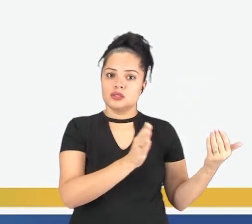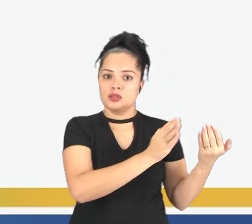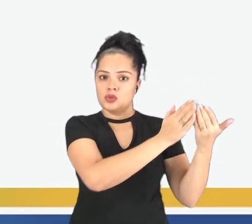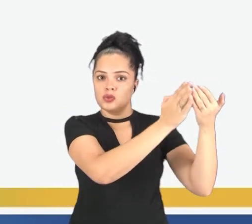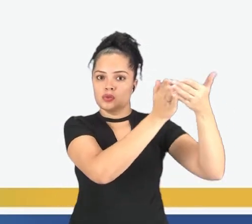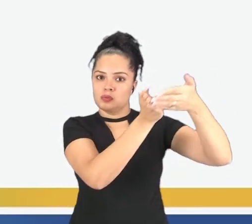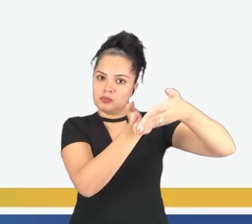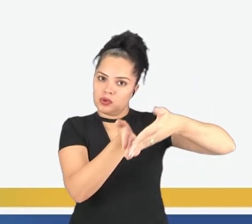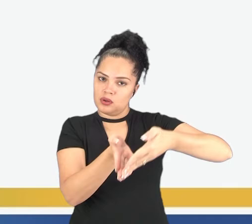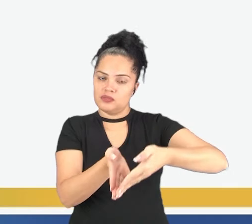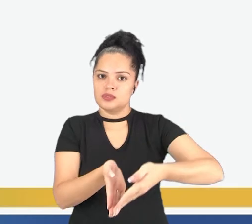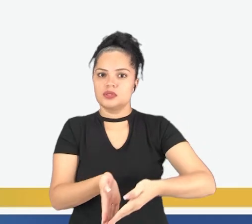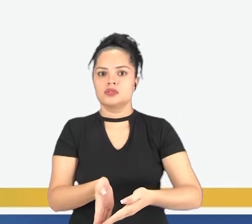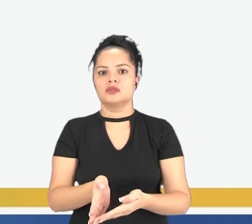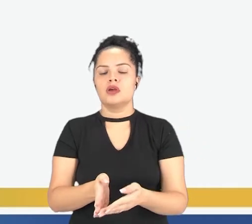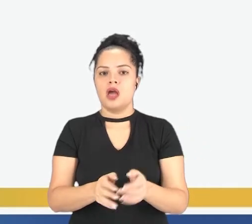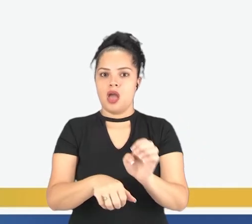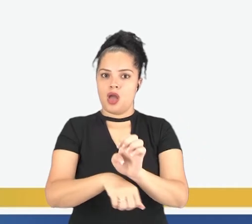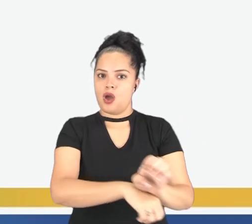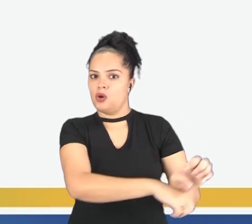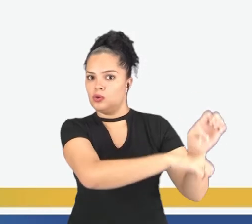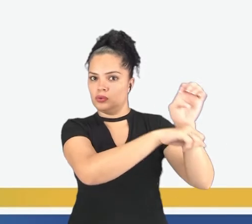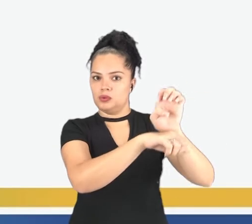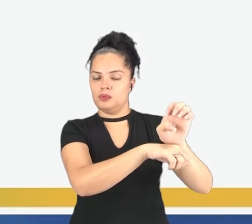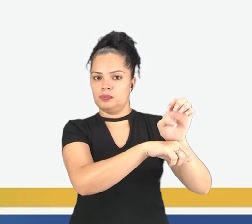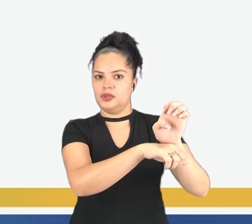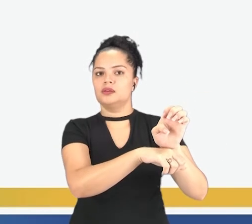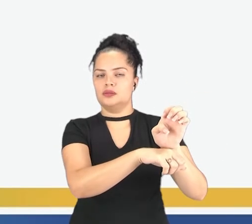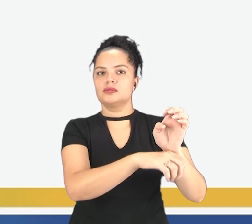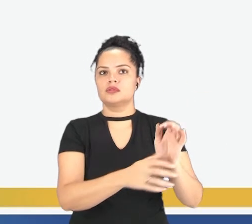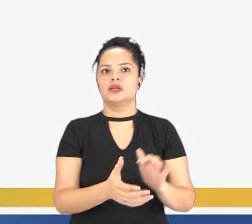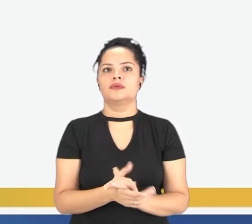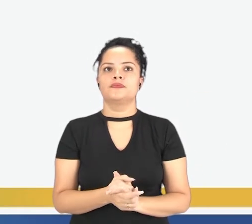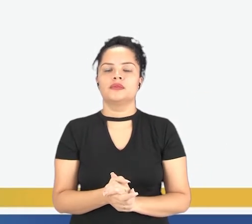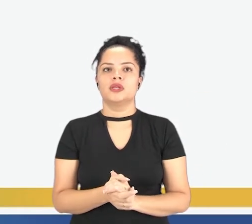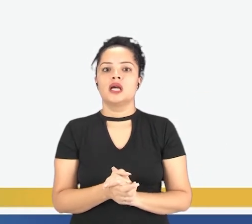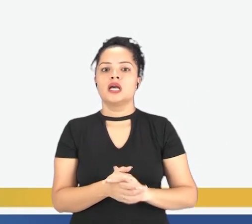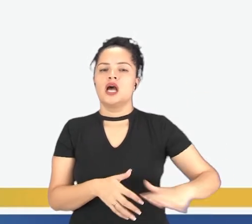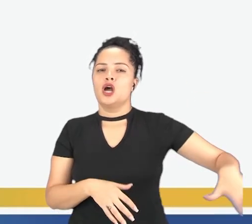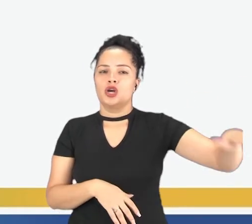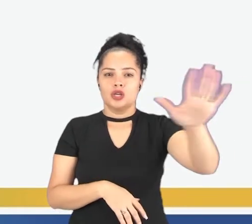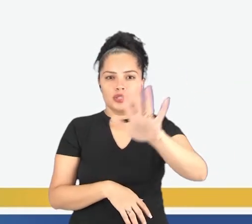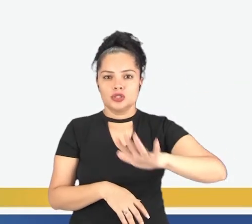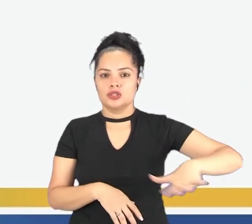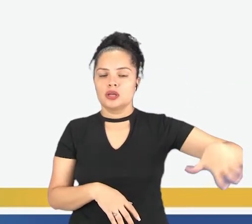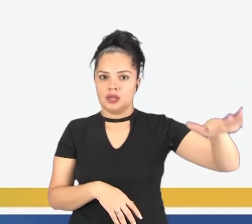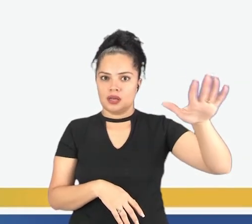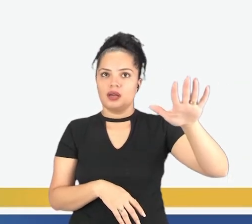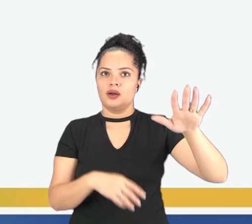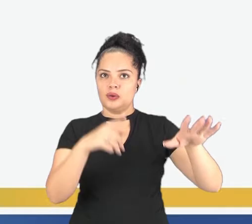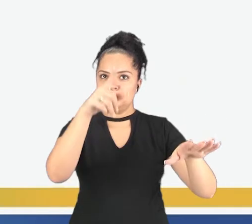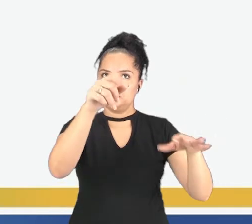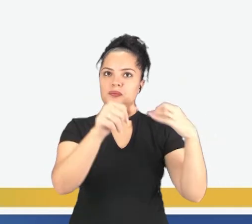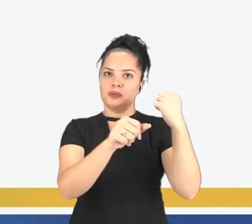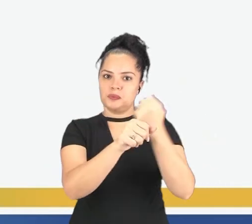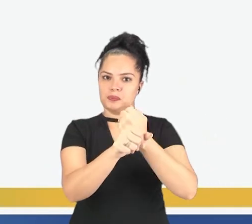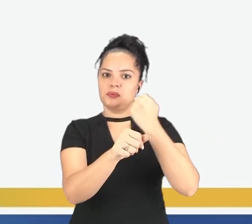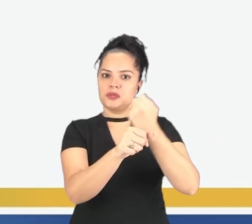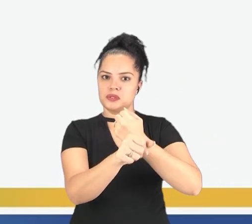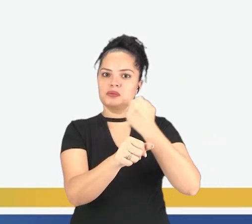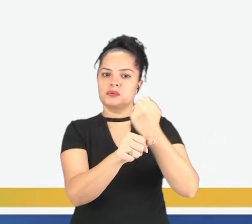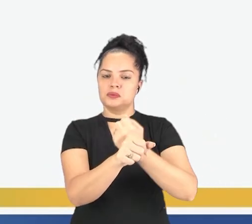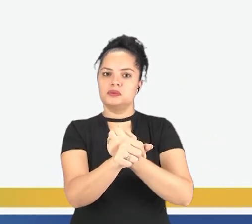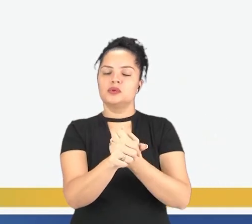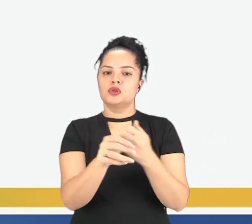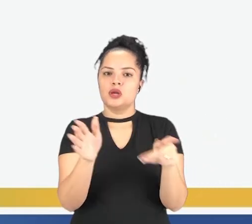Quando os espanhóis chegaram, eles já não tinham essa influência toda, tá? Em geral, as esculturas maias tinham um caráter religioso, né? A foto